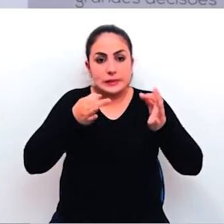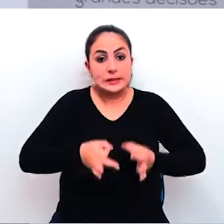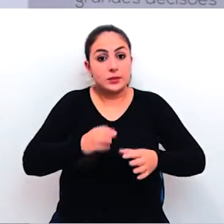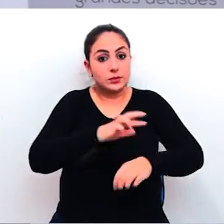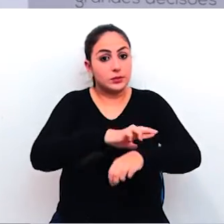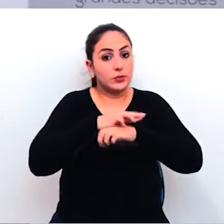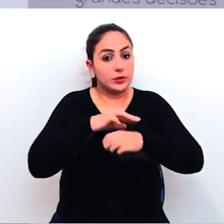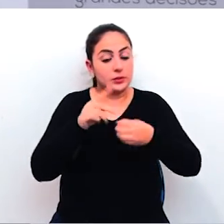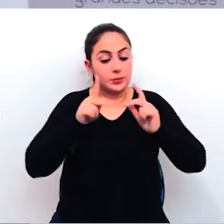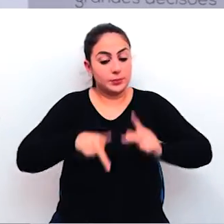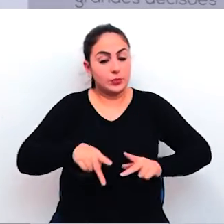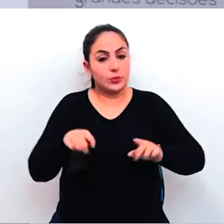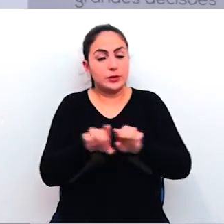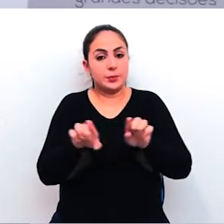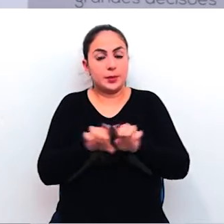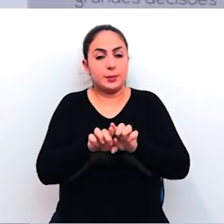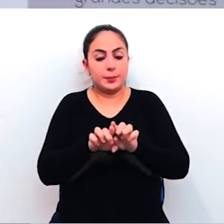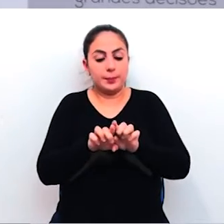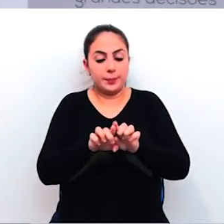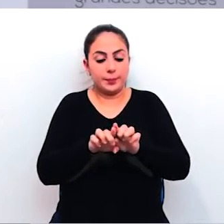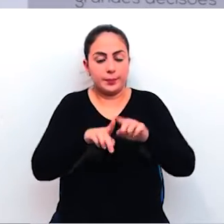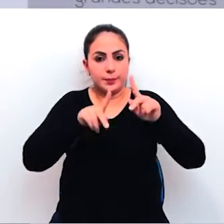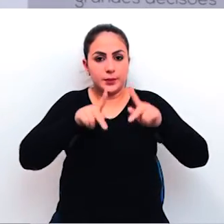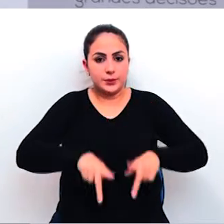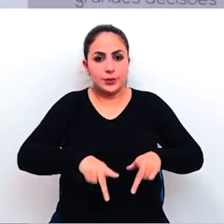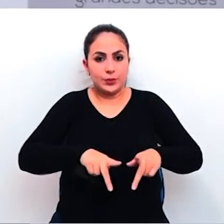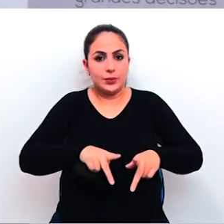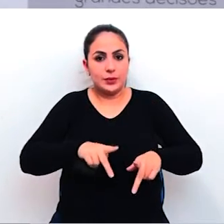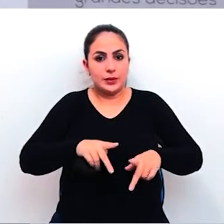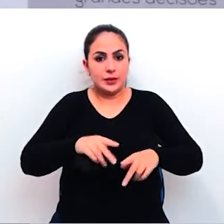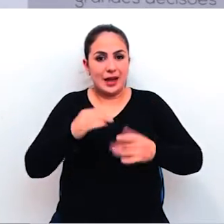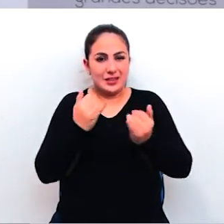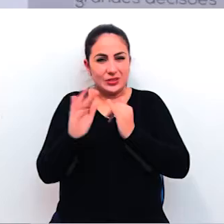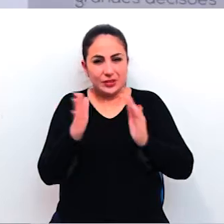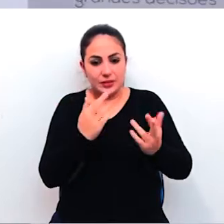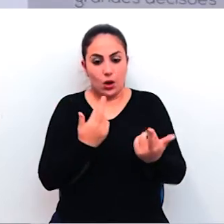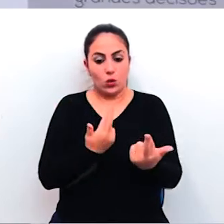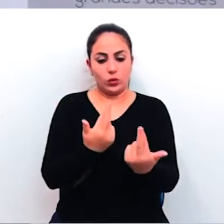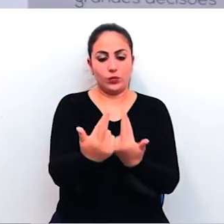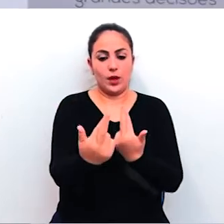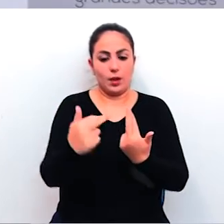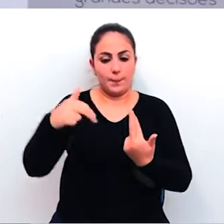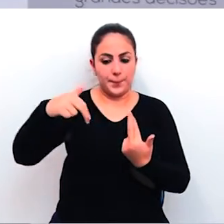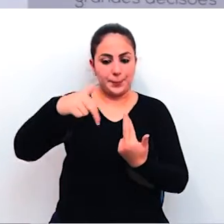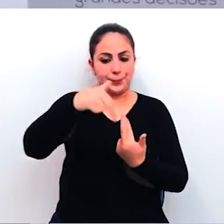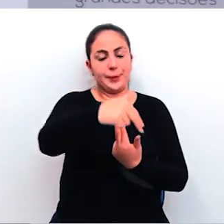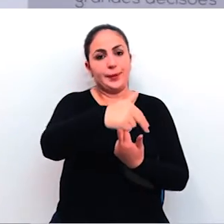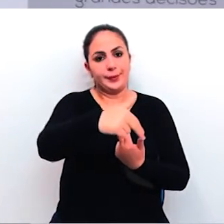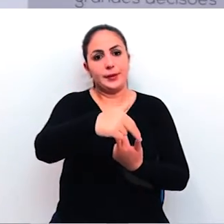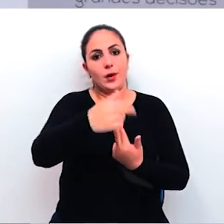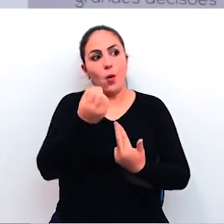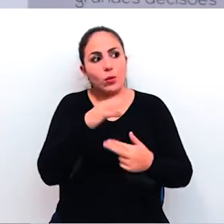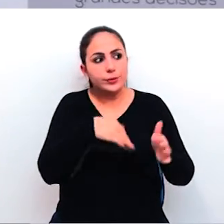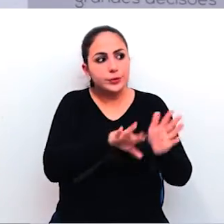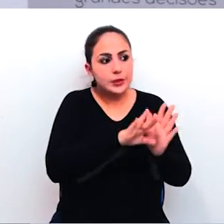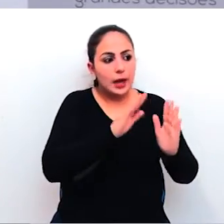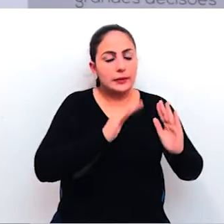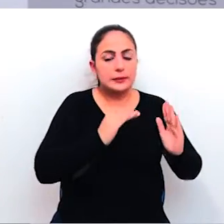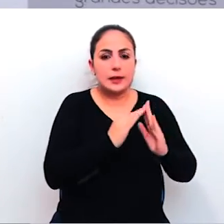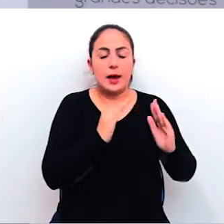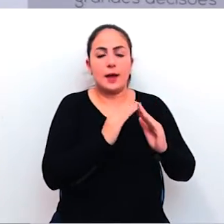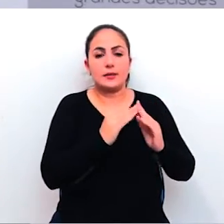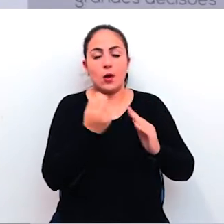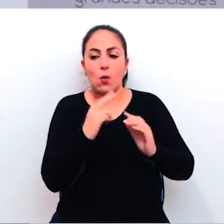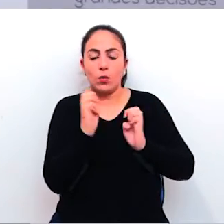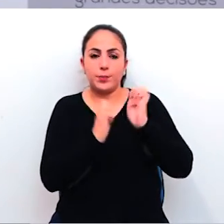dê garantias de segurança para os motoristas mas para também para quem atravessa a rodovia para pegar o ônibus ou pra chegar até a sua